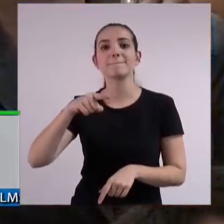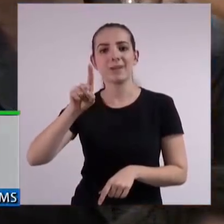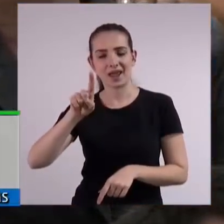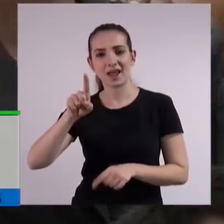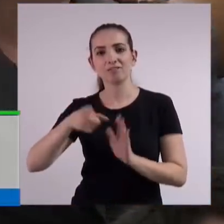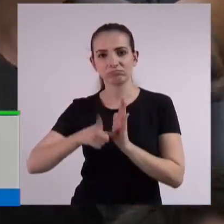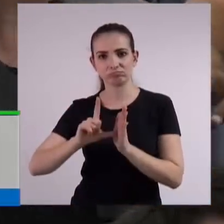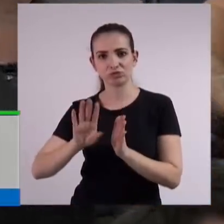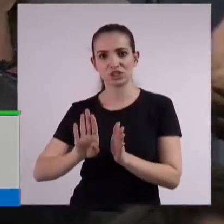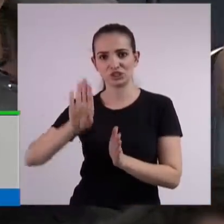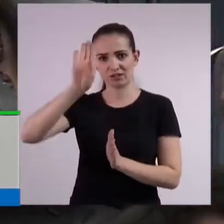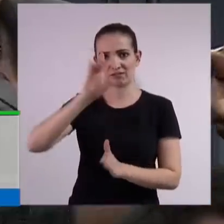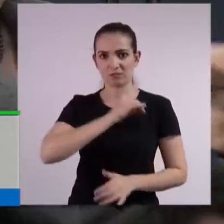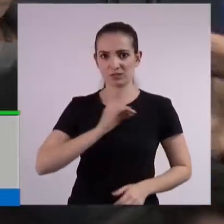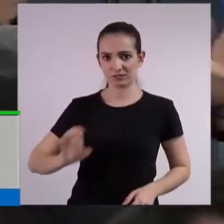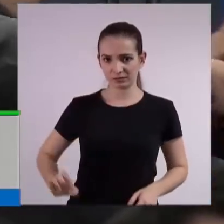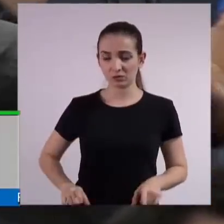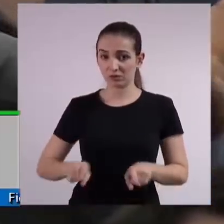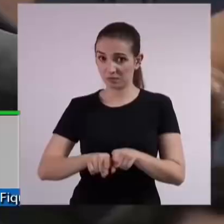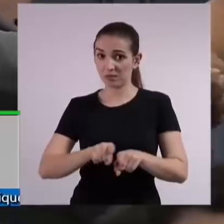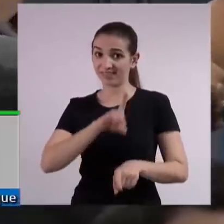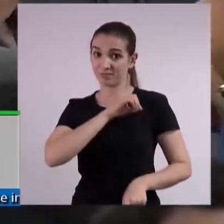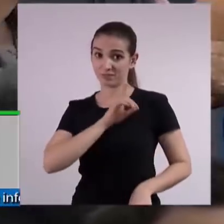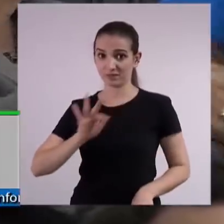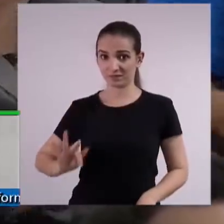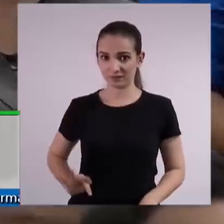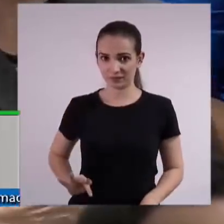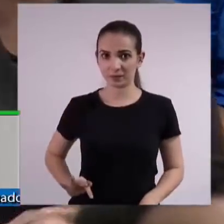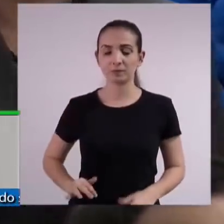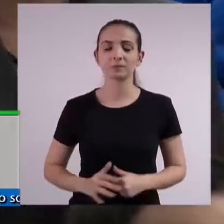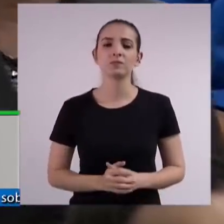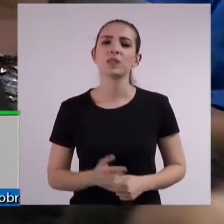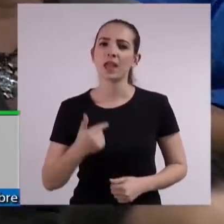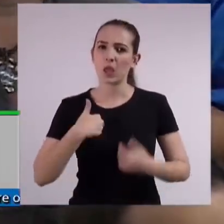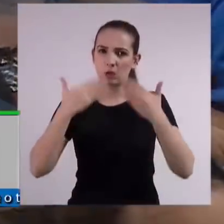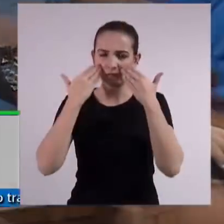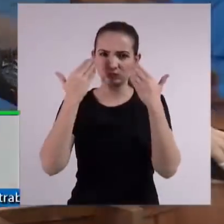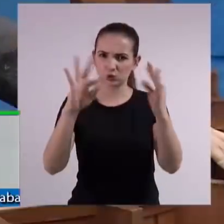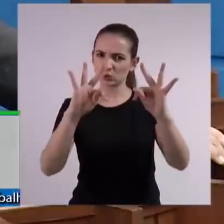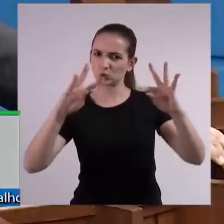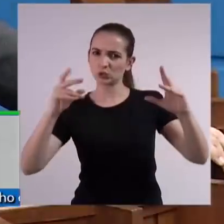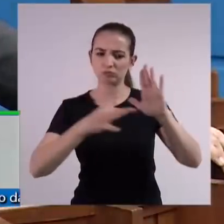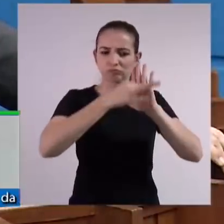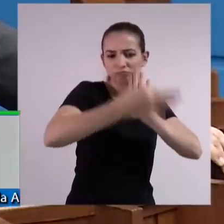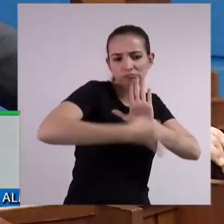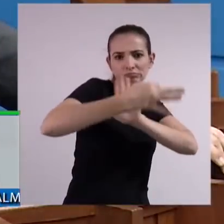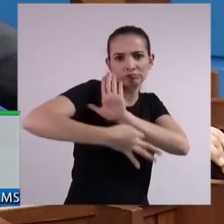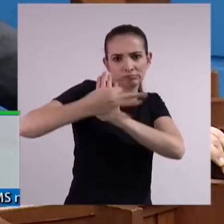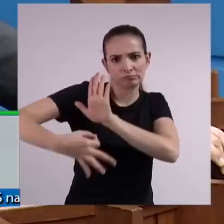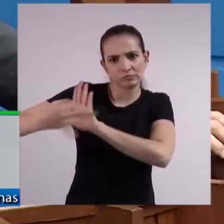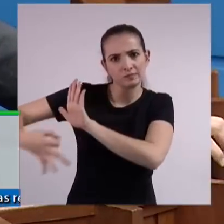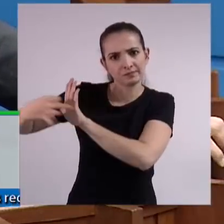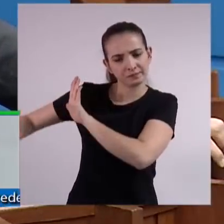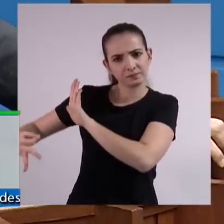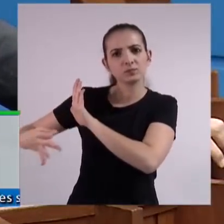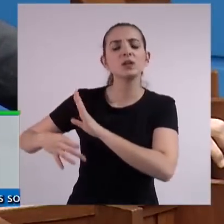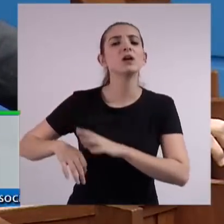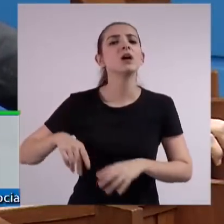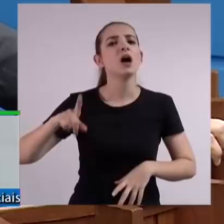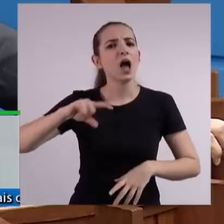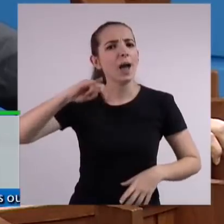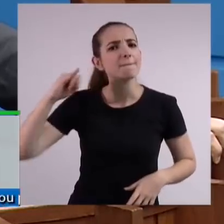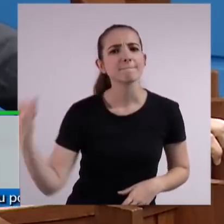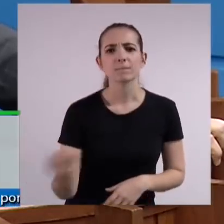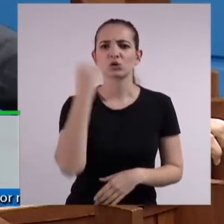a deputados estaduais e federal, ouvindo todas as argumentações, a